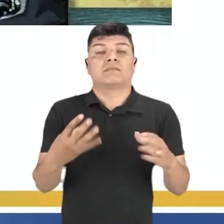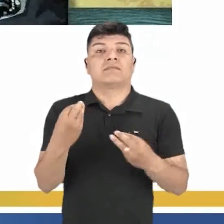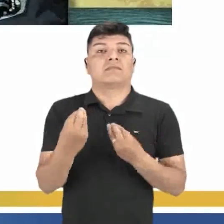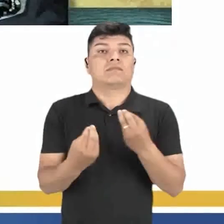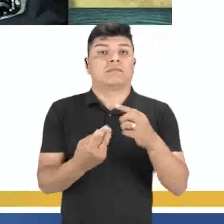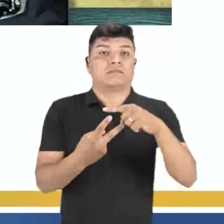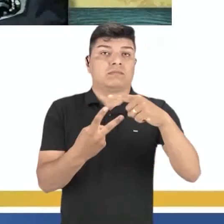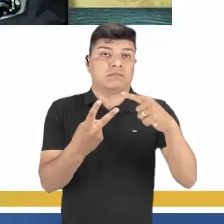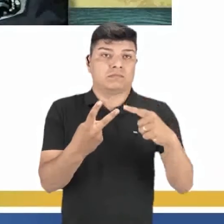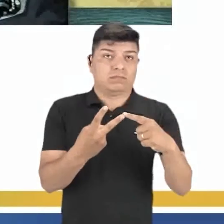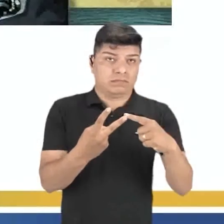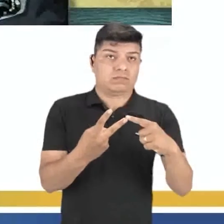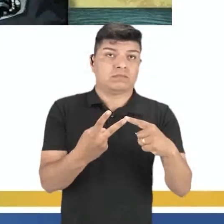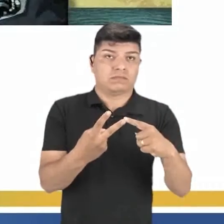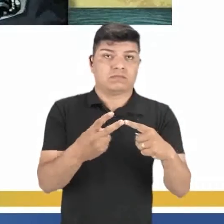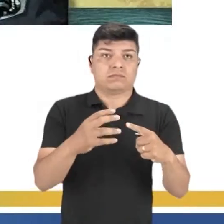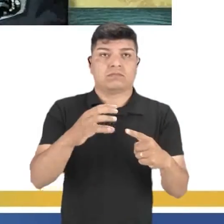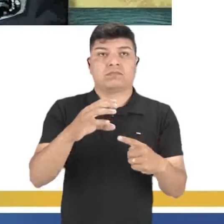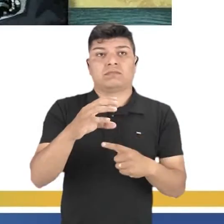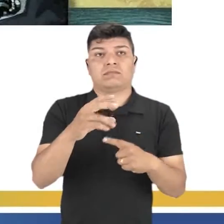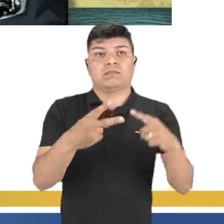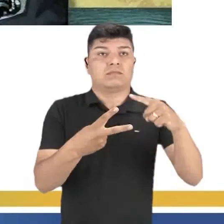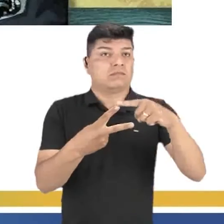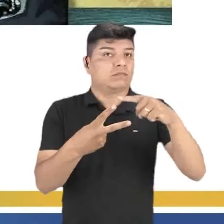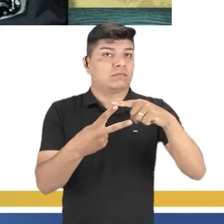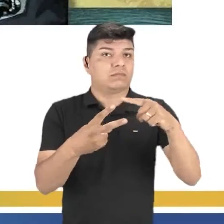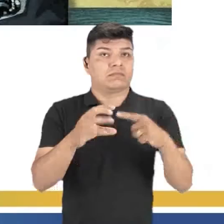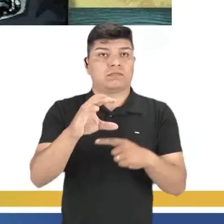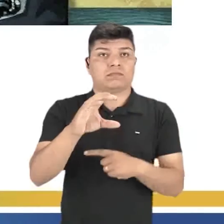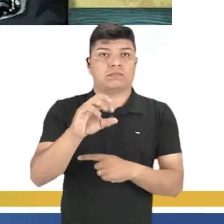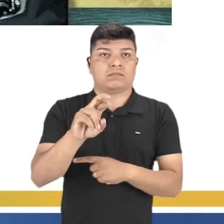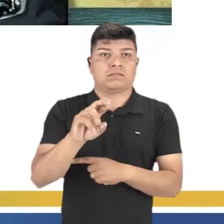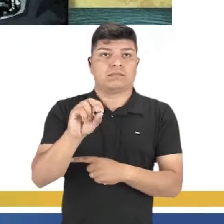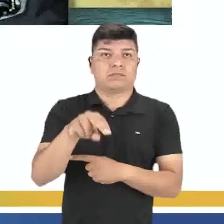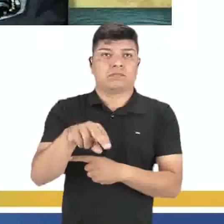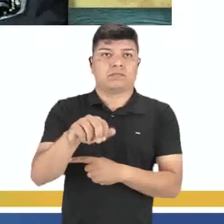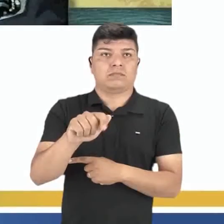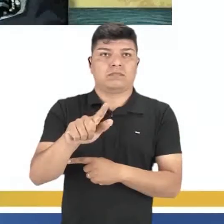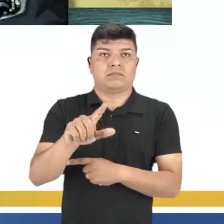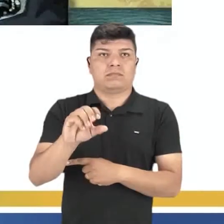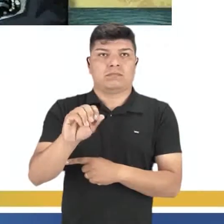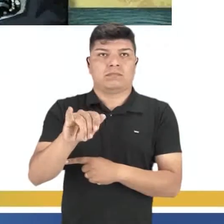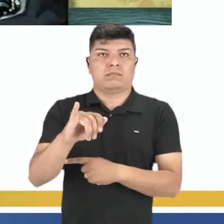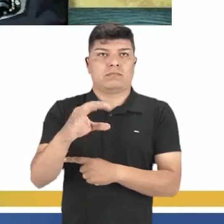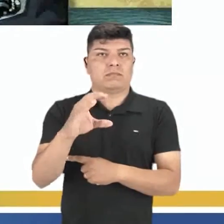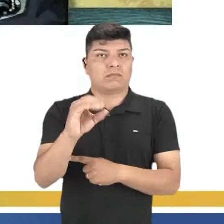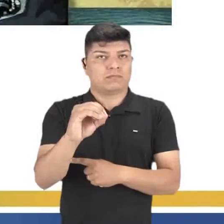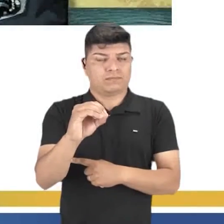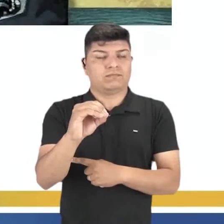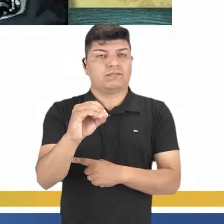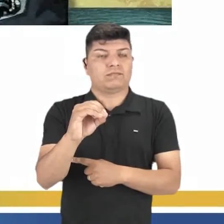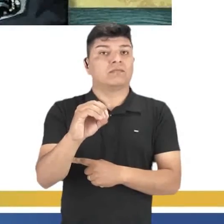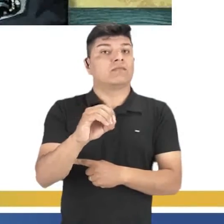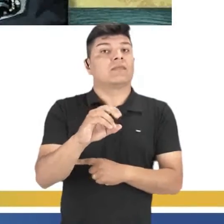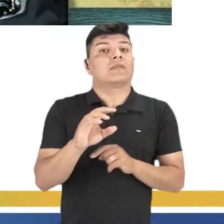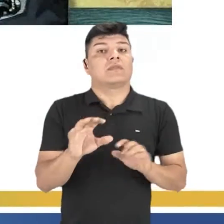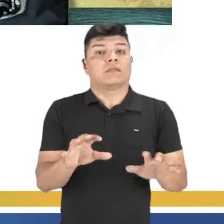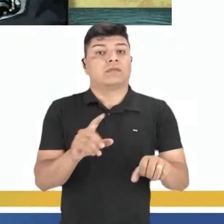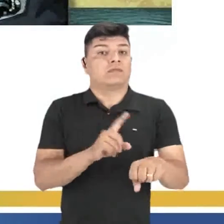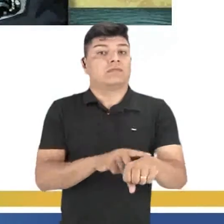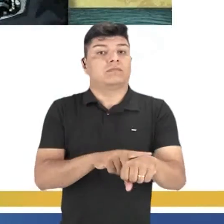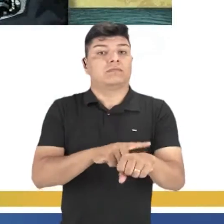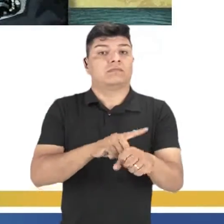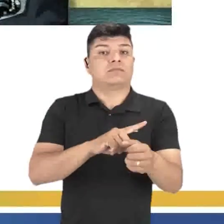com duas determinações. Ele pode ser chamado de cronológico, ou seja, o tempo